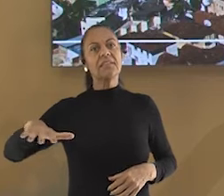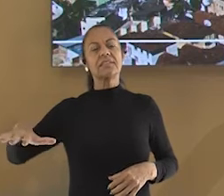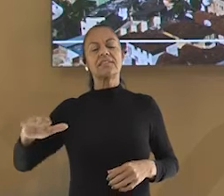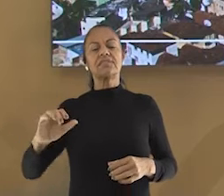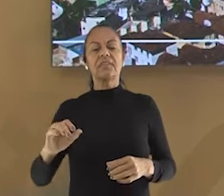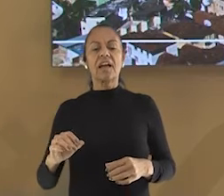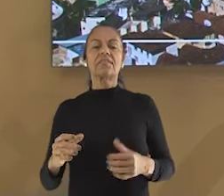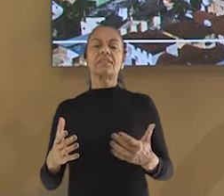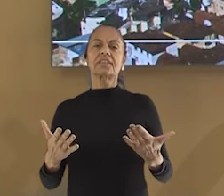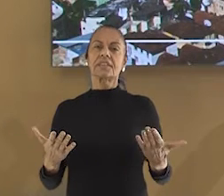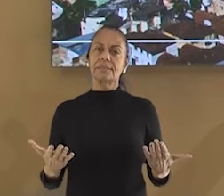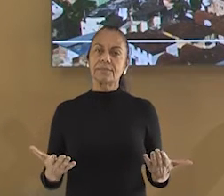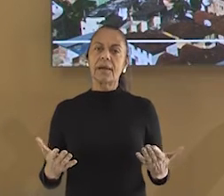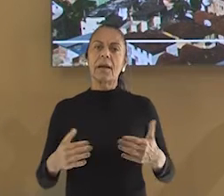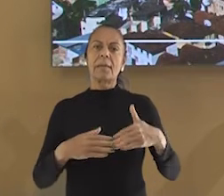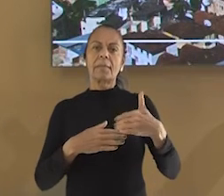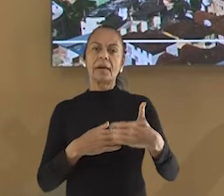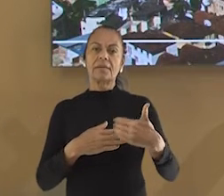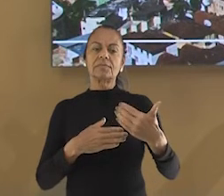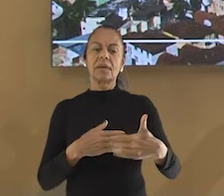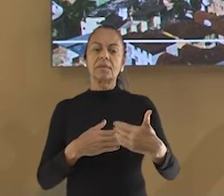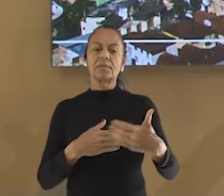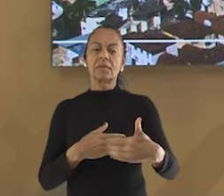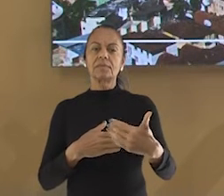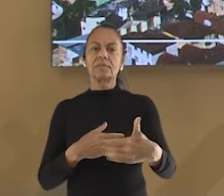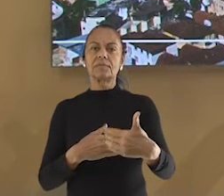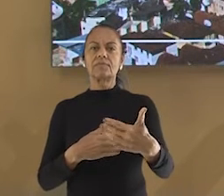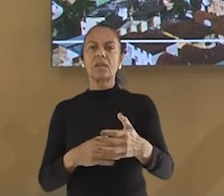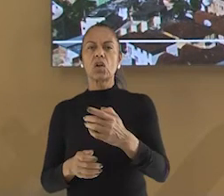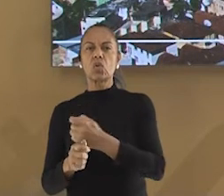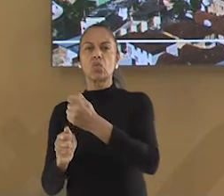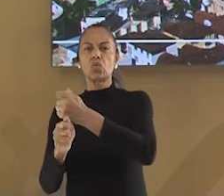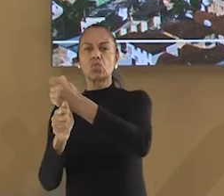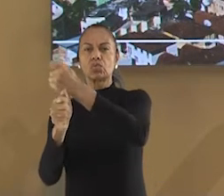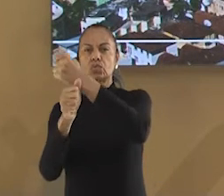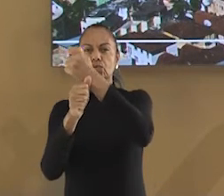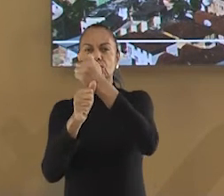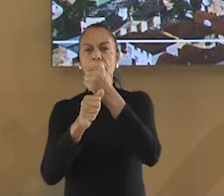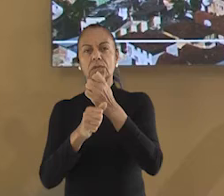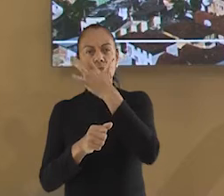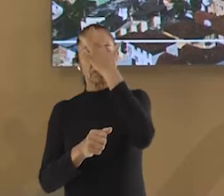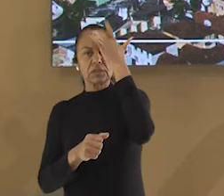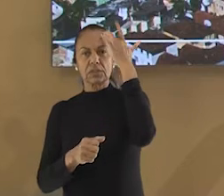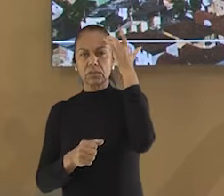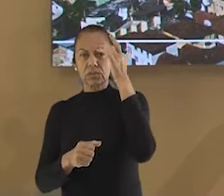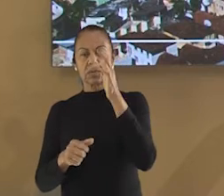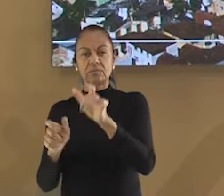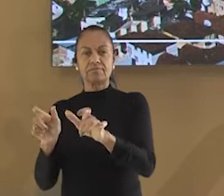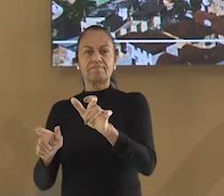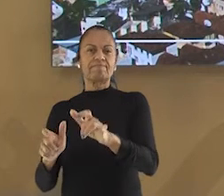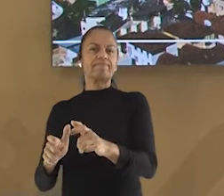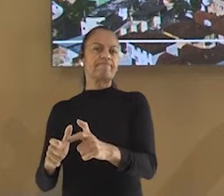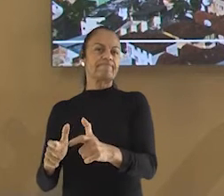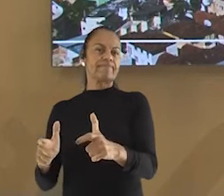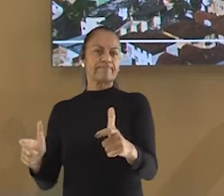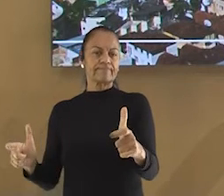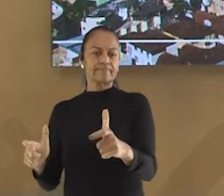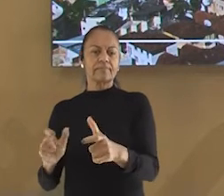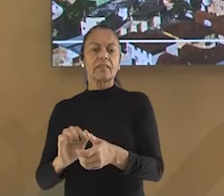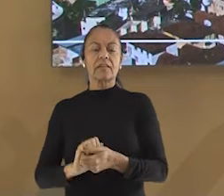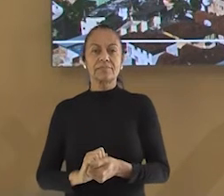Então, as áreas ao redor da grande cidade vai ficando cada vez mais cheias de construções e